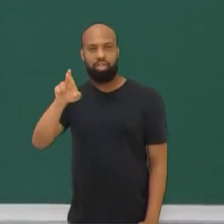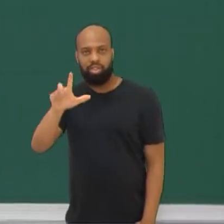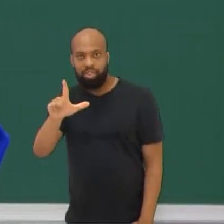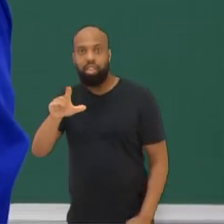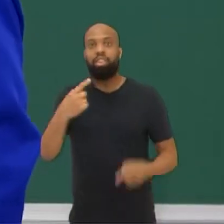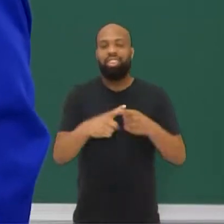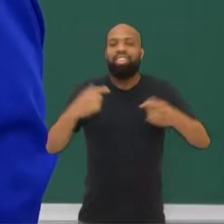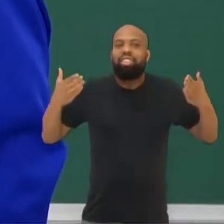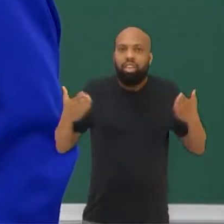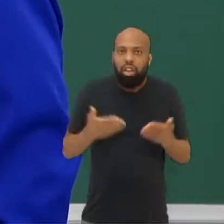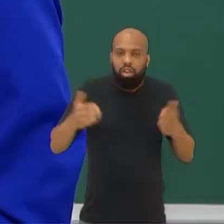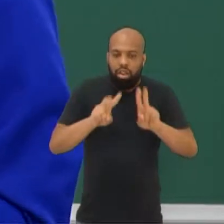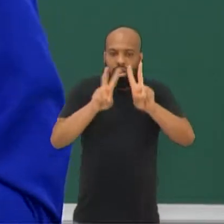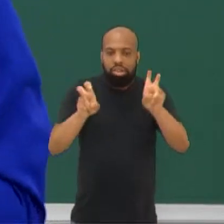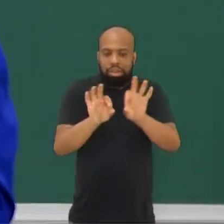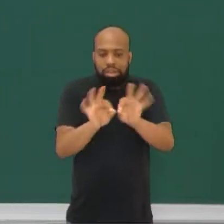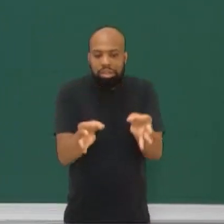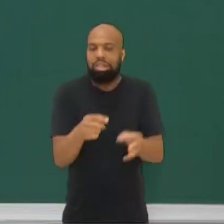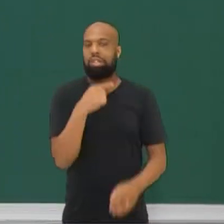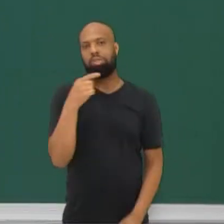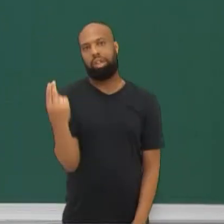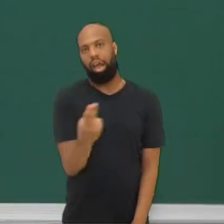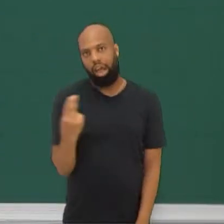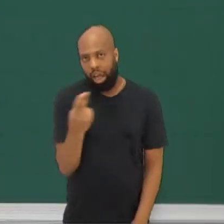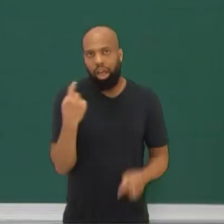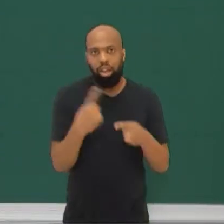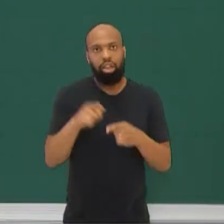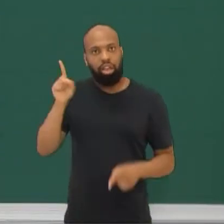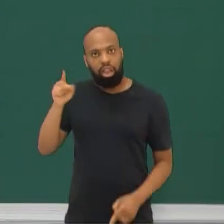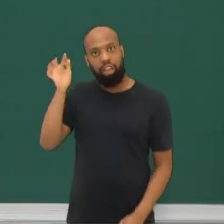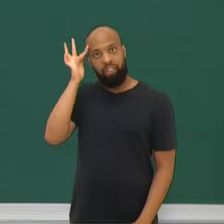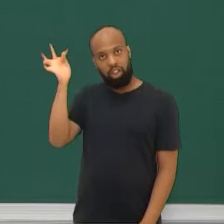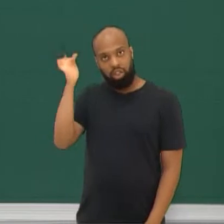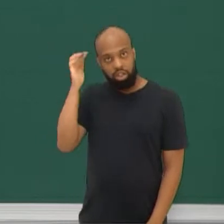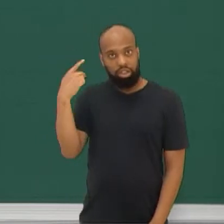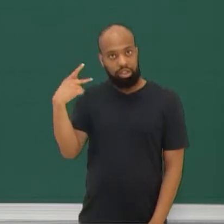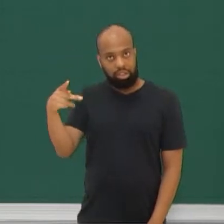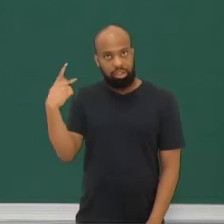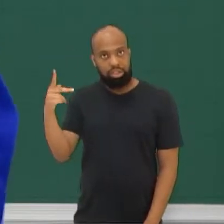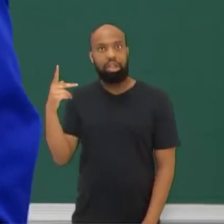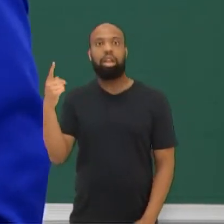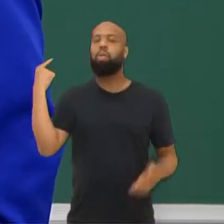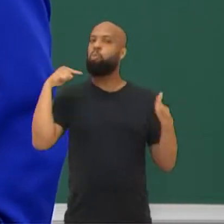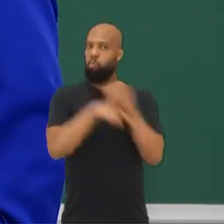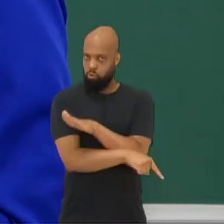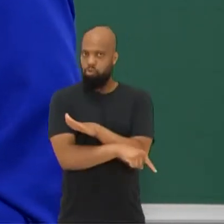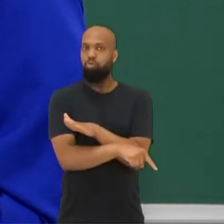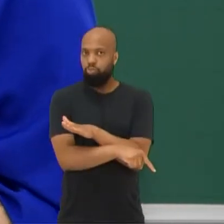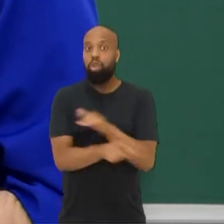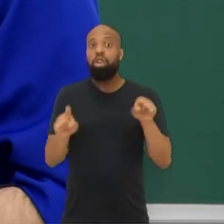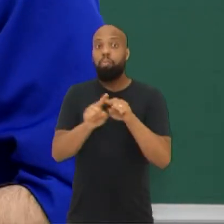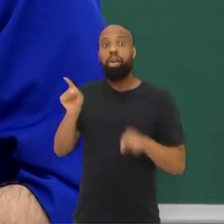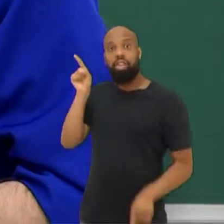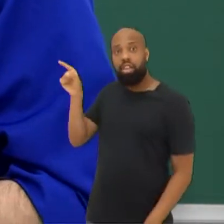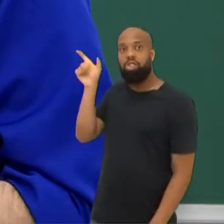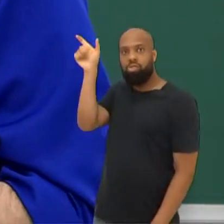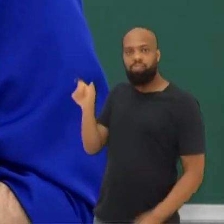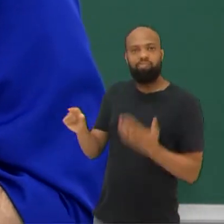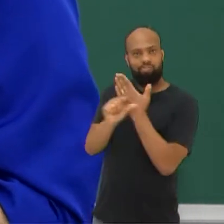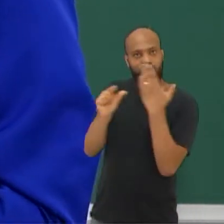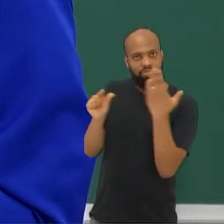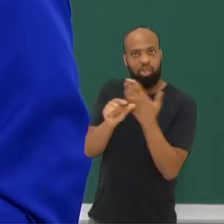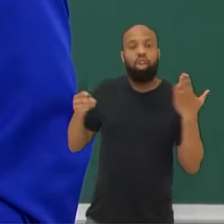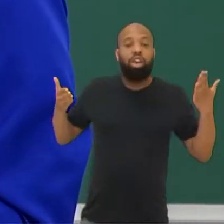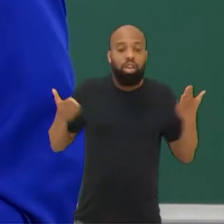colocar isso em termos muito simples, né, professor? Porque é um filósofo, é uma ideia complexa. Mas esse cara, ele vai entrar agora